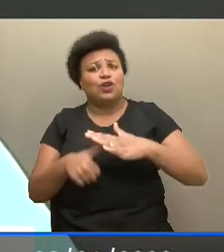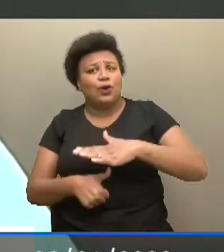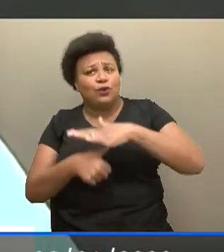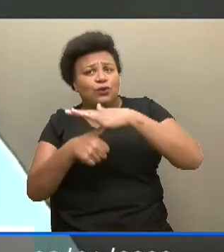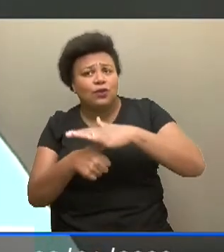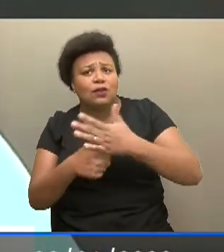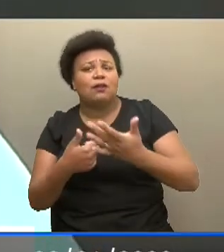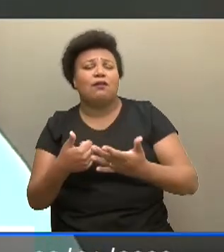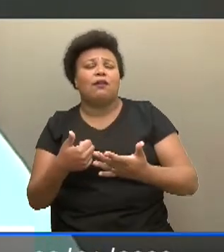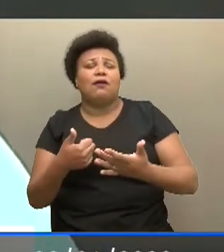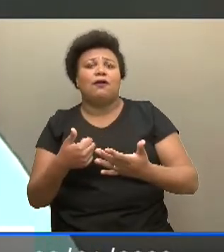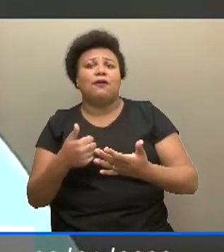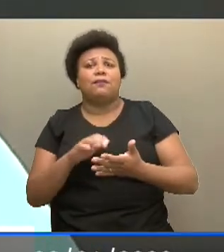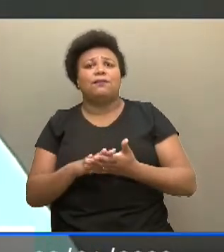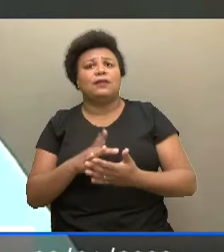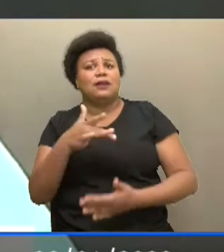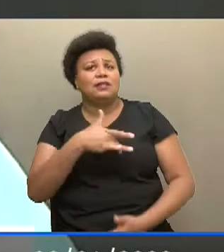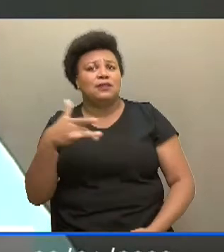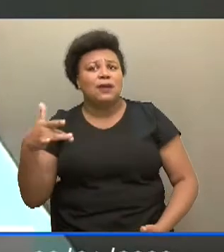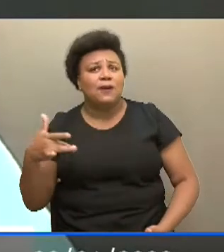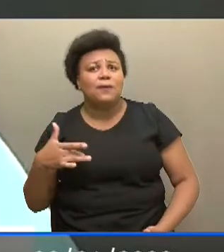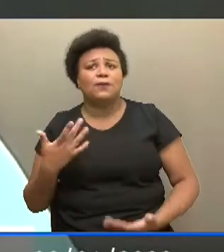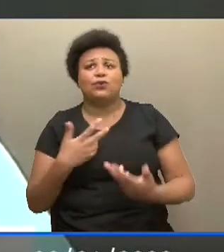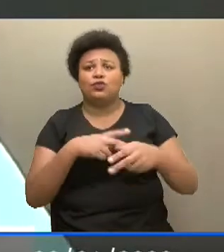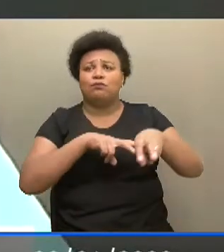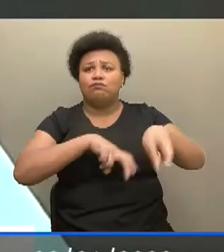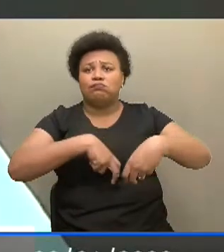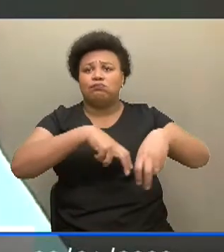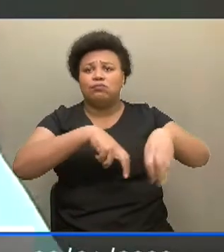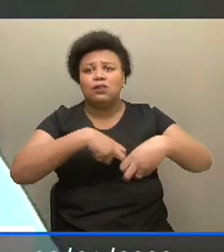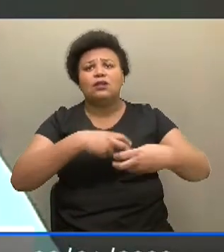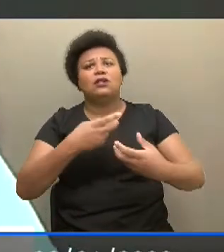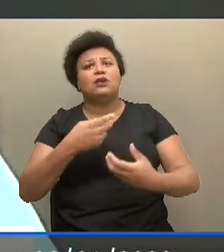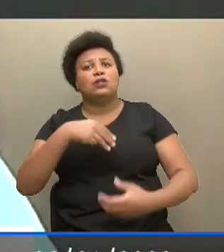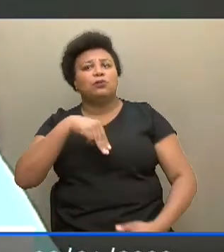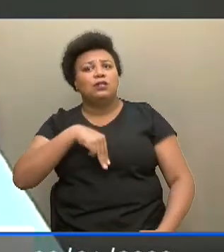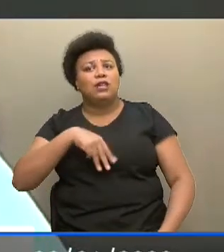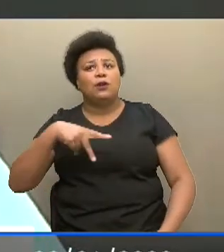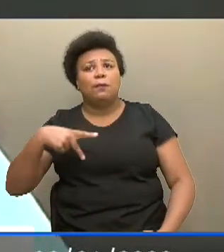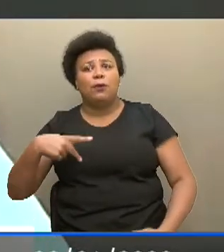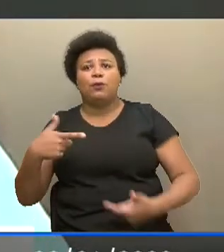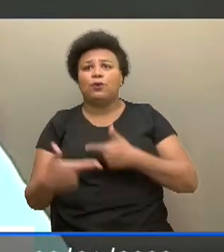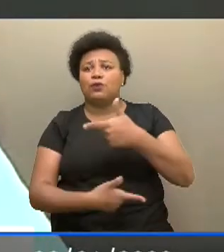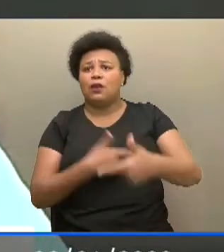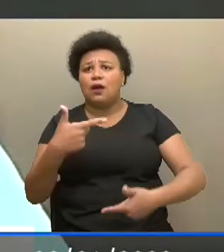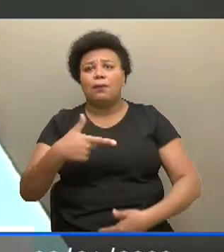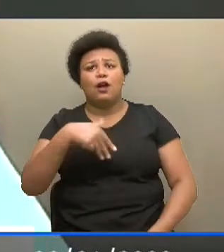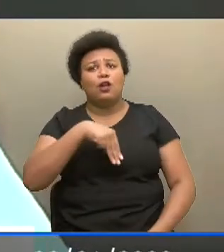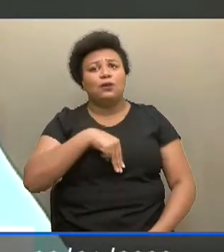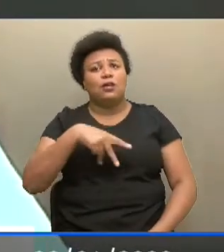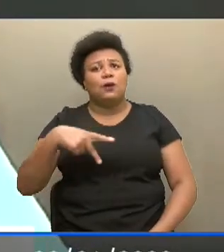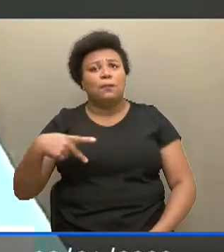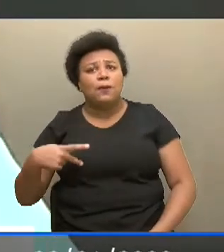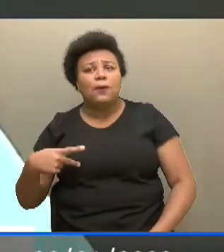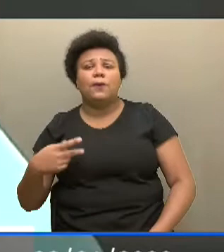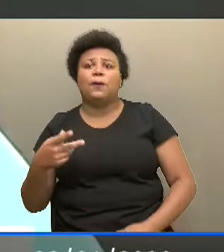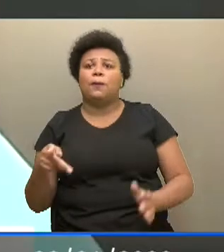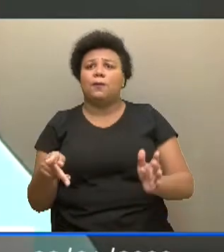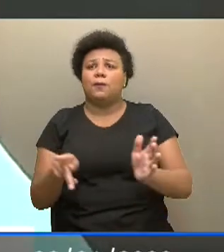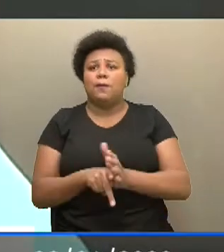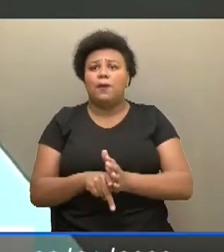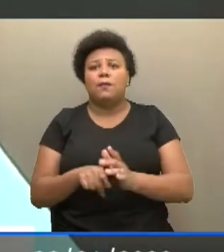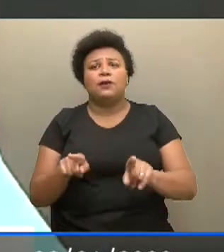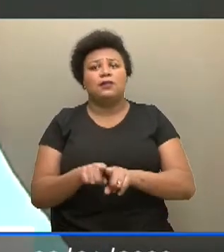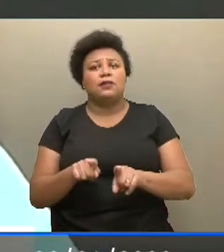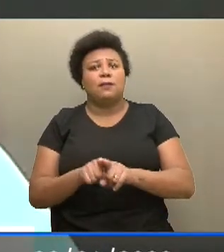autoridades da saúde, da agricultura, do Ministério Público do Trabalho, do Ministério Público e das